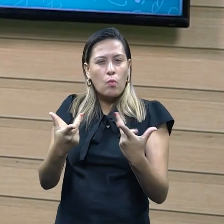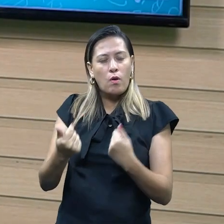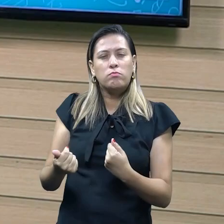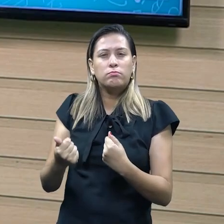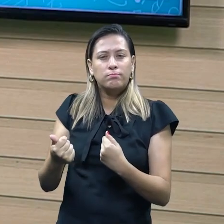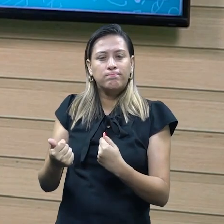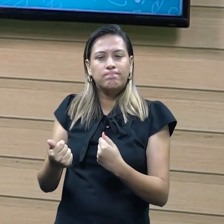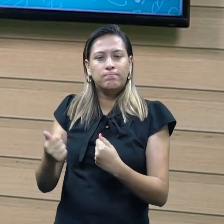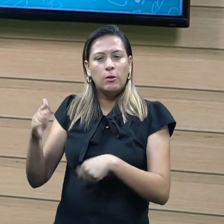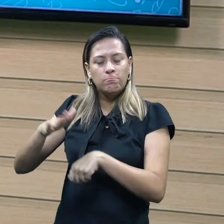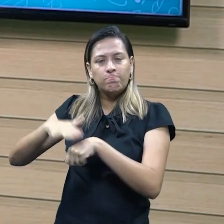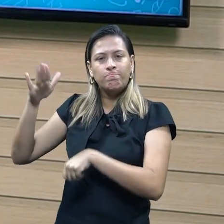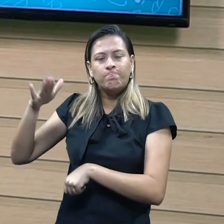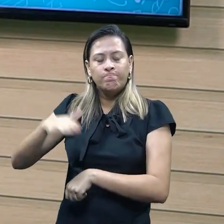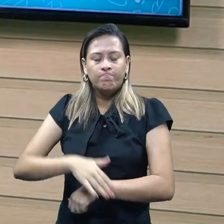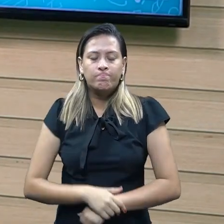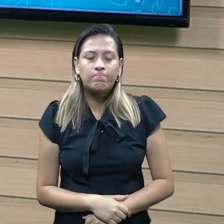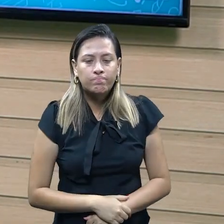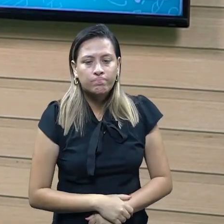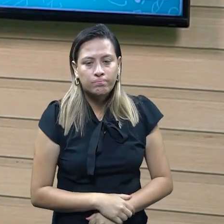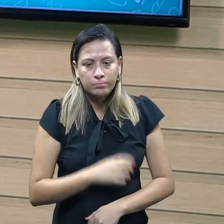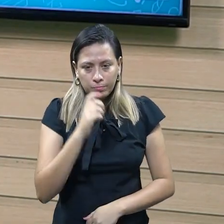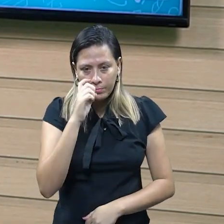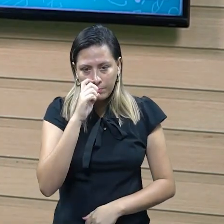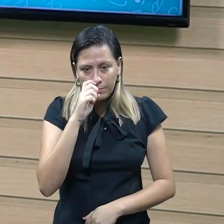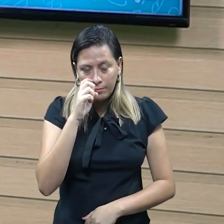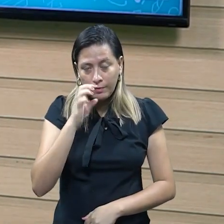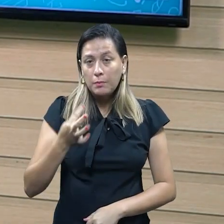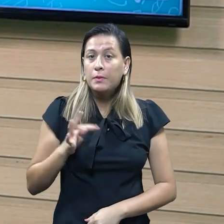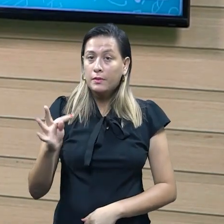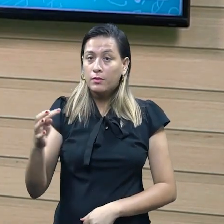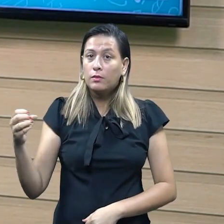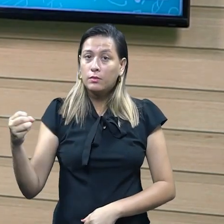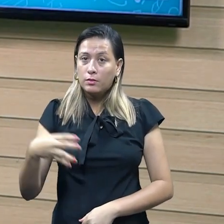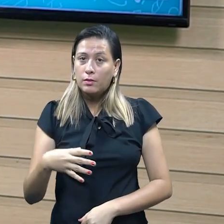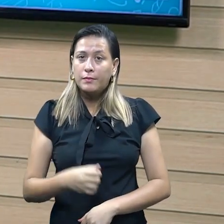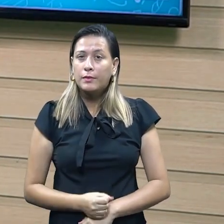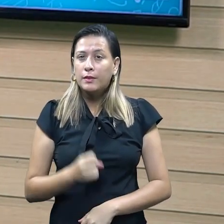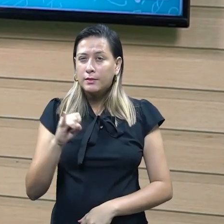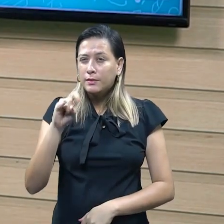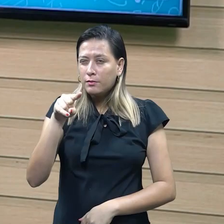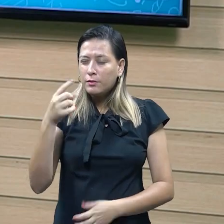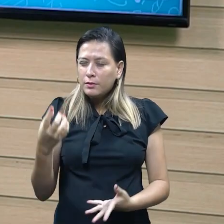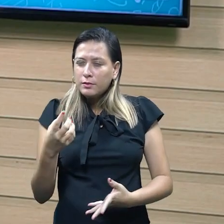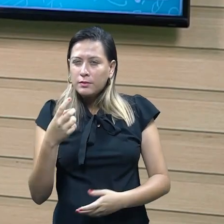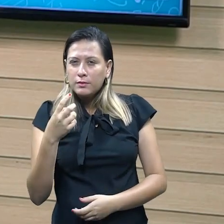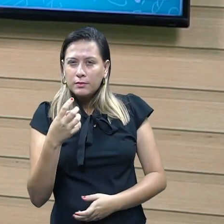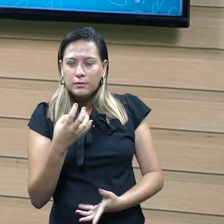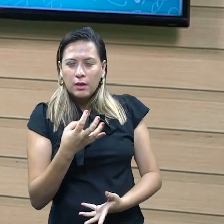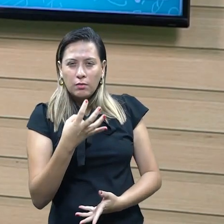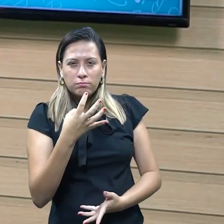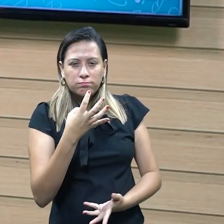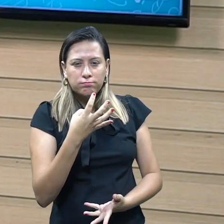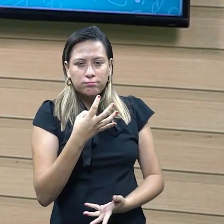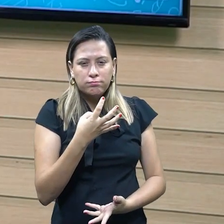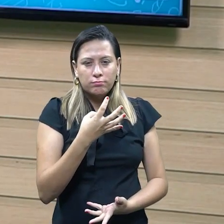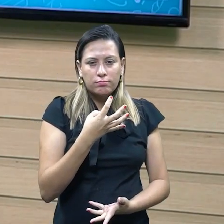nova, mas que, se vocês acompanham esse meio, devem ter visto que tem muitos profissionais